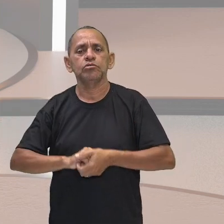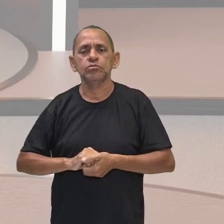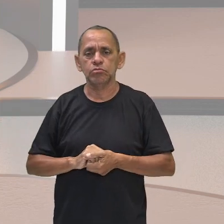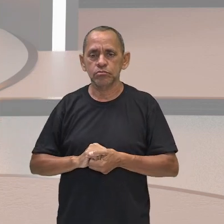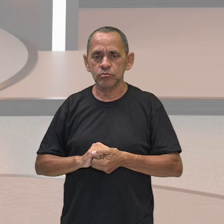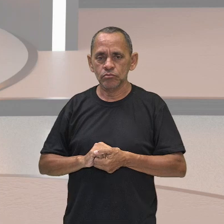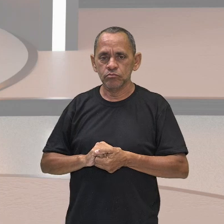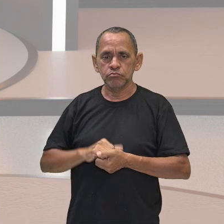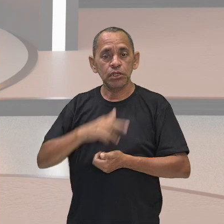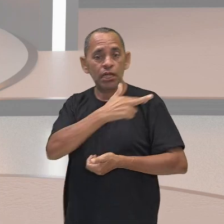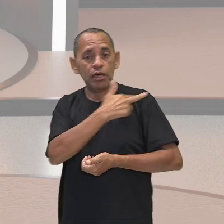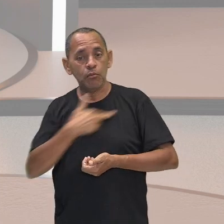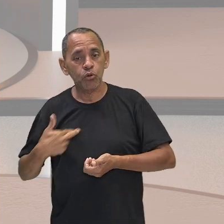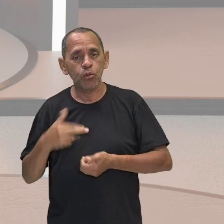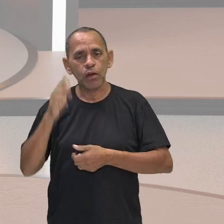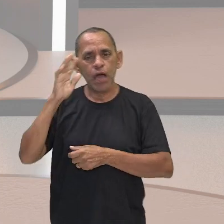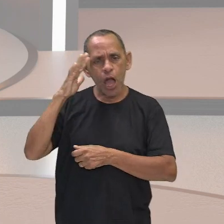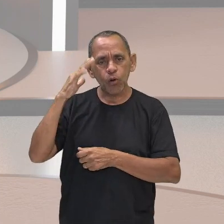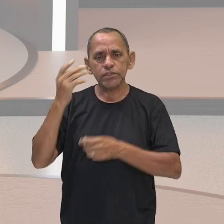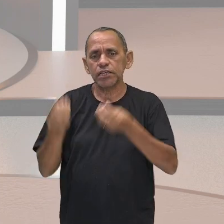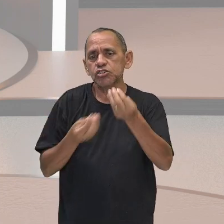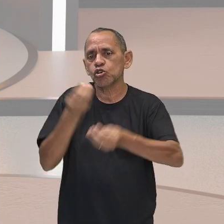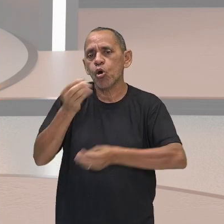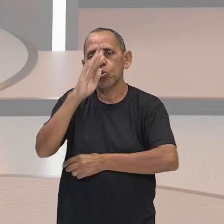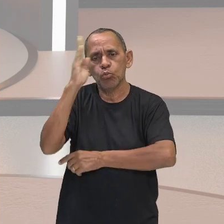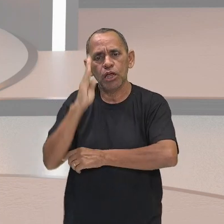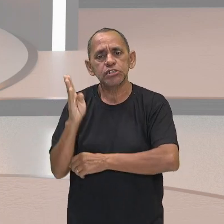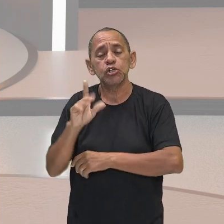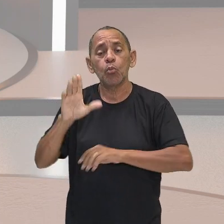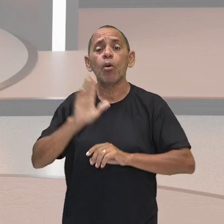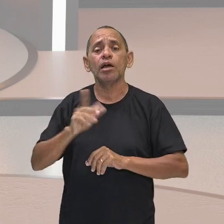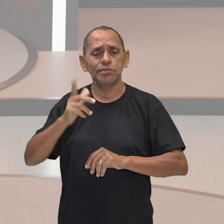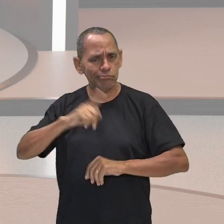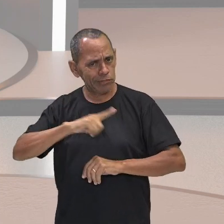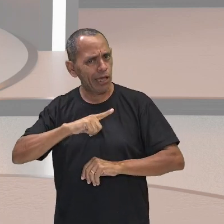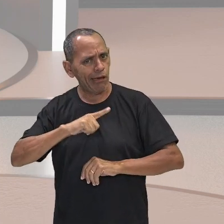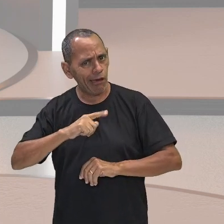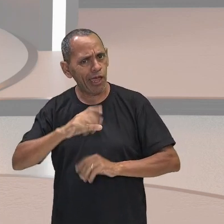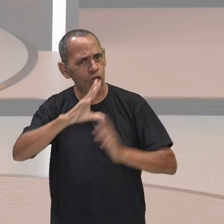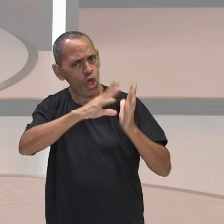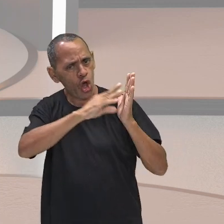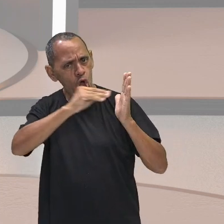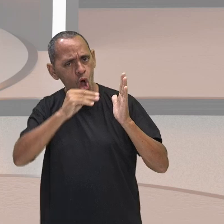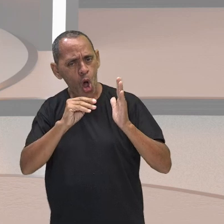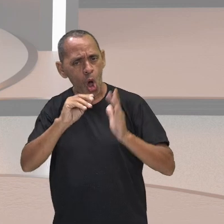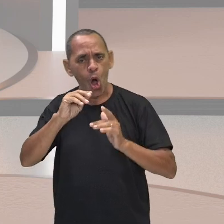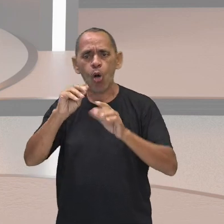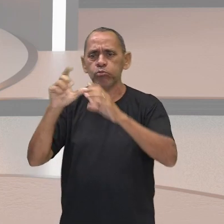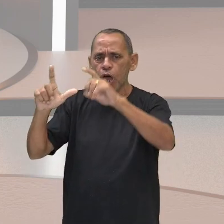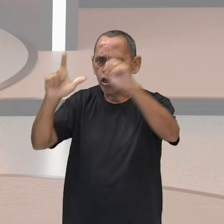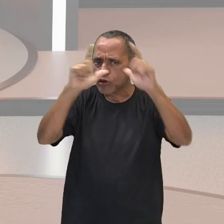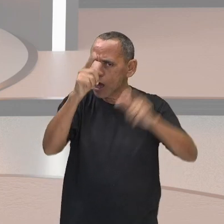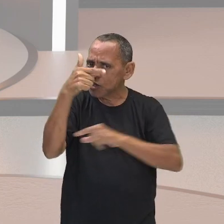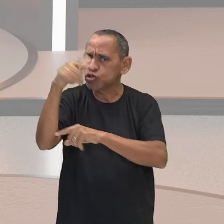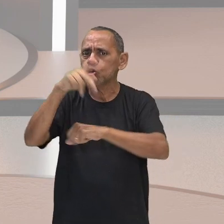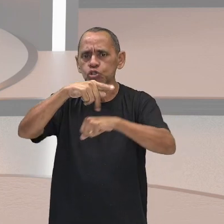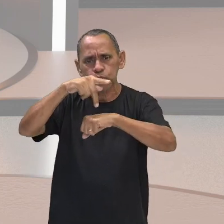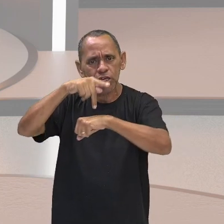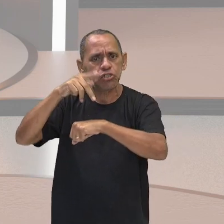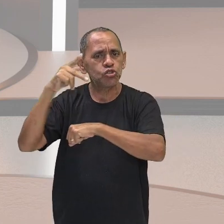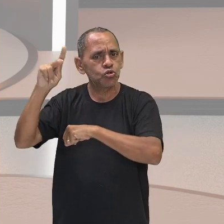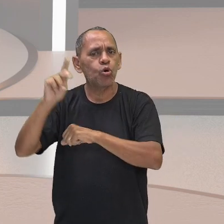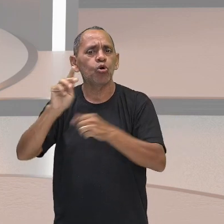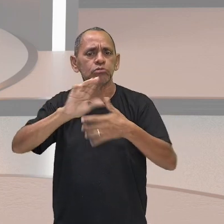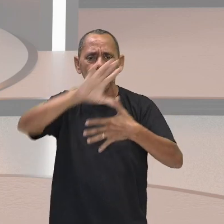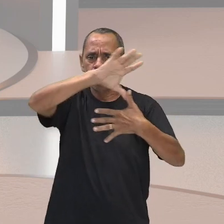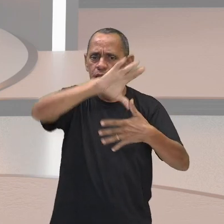tá? Ele acontece no Brasil, mas ele é espelhado em outros países também da América que já tinham feito aí, já tinham proclamado a sua